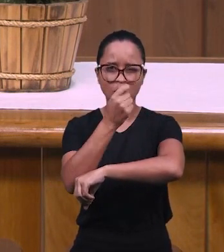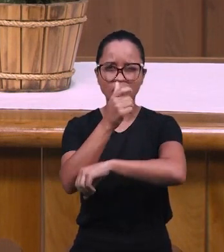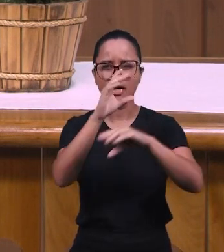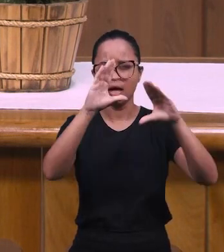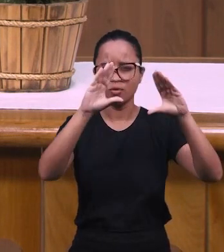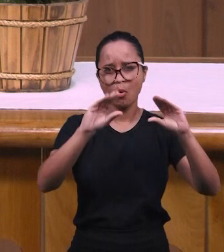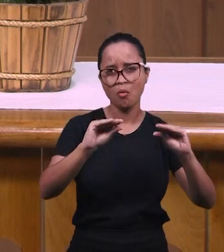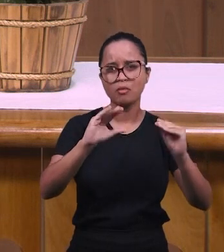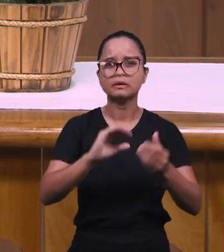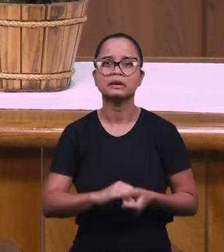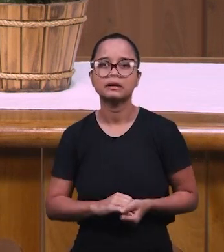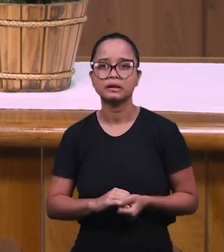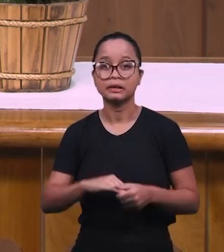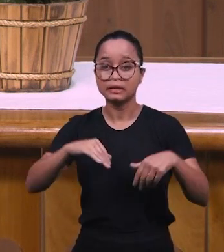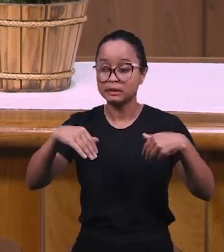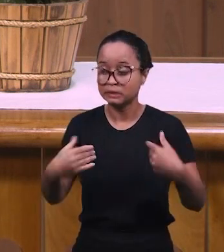então,